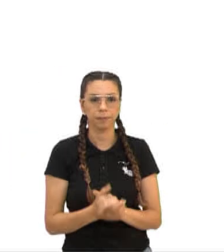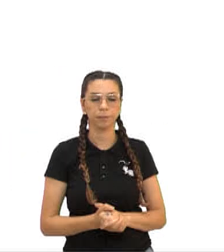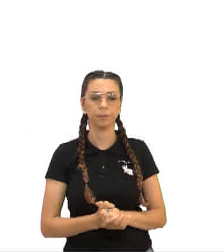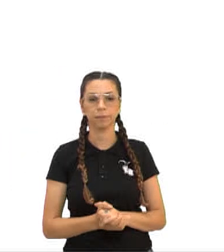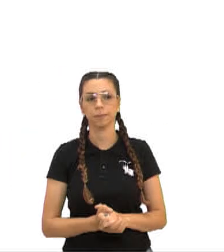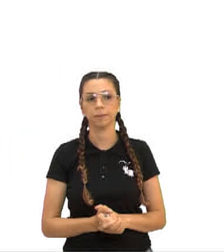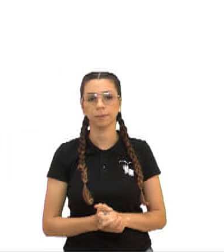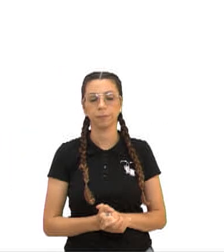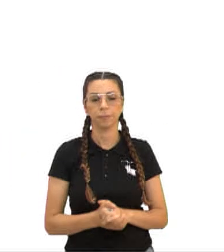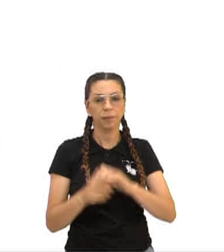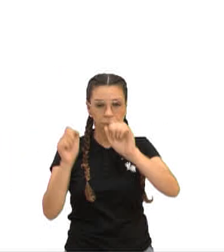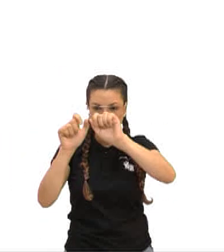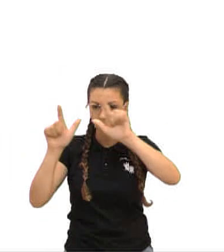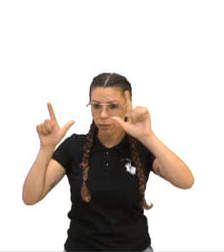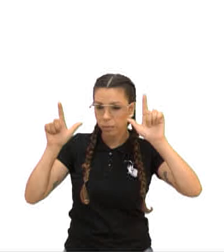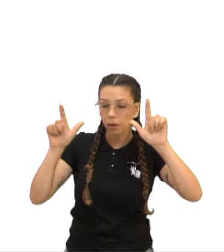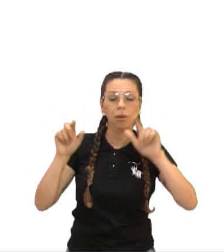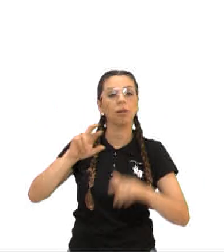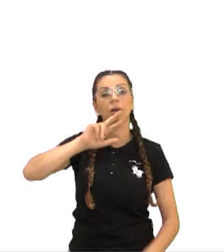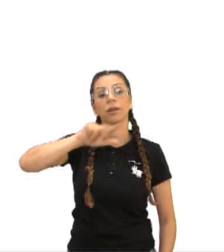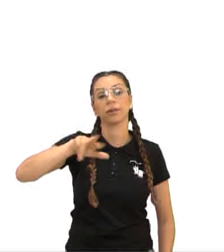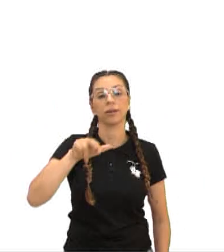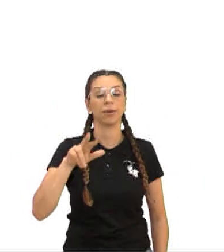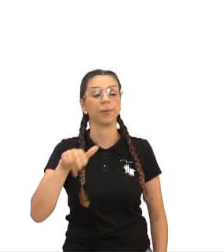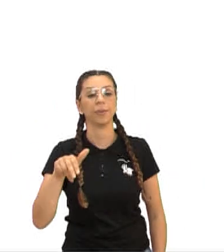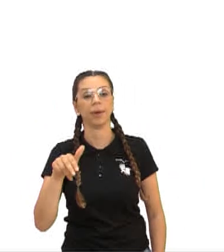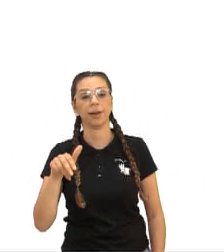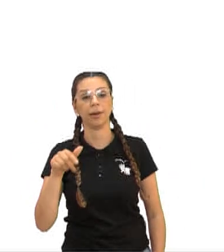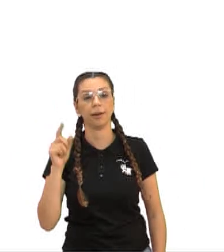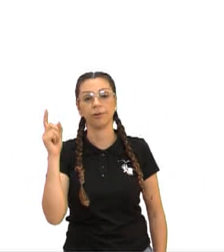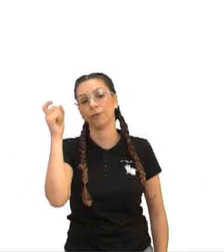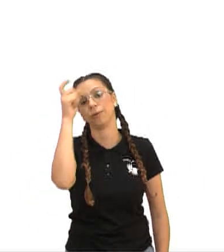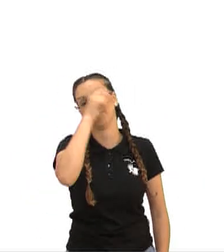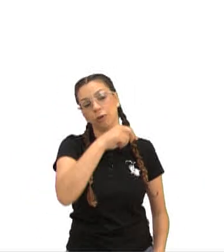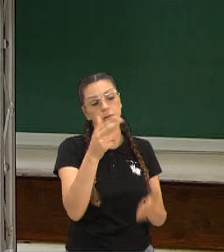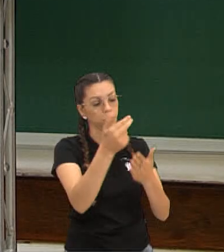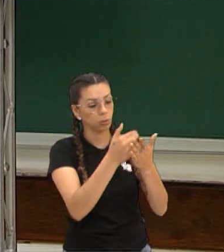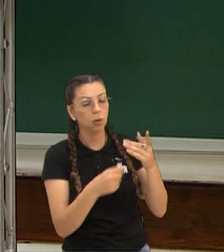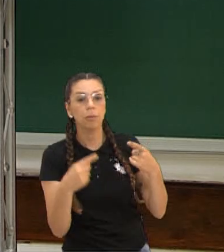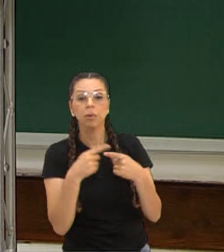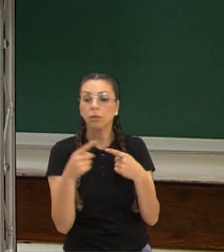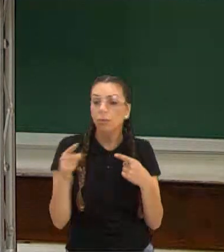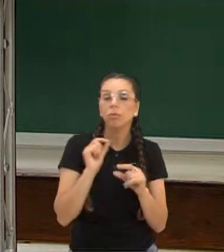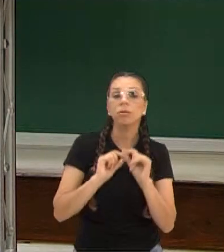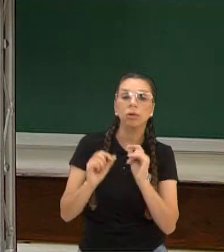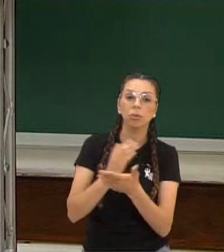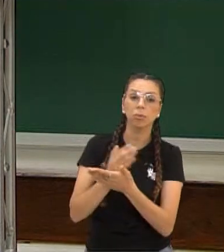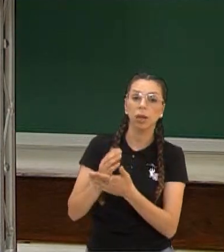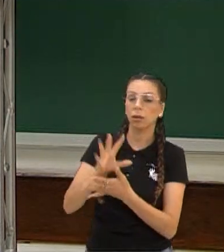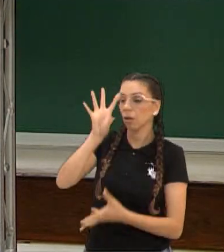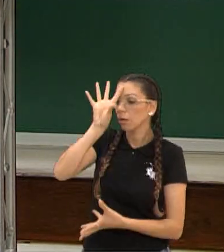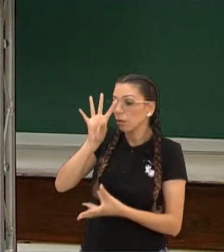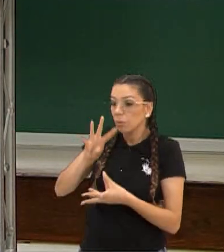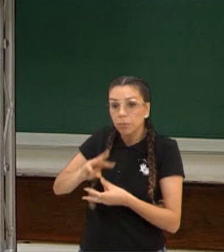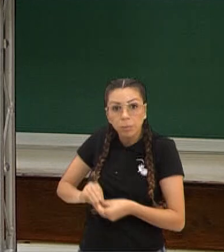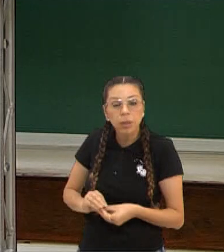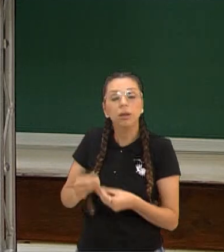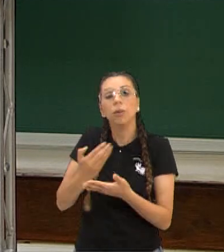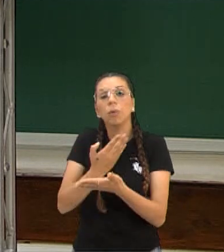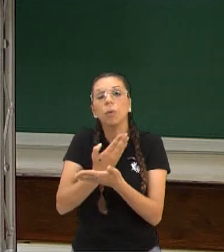aí. Não é difícil de pintar, pessoal, se vocês começarem a compreender a pincelada. E que